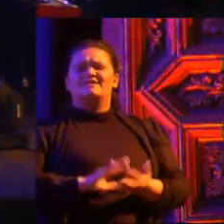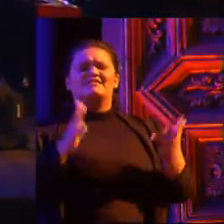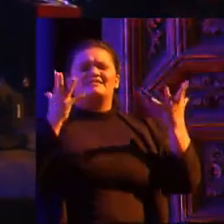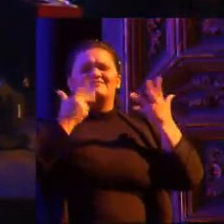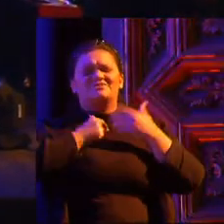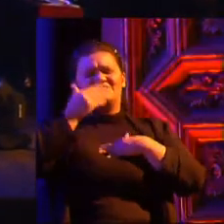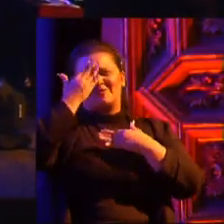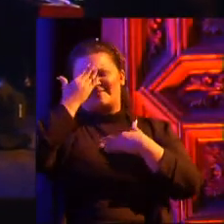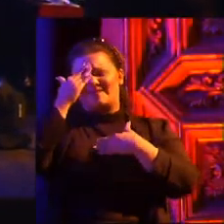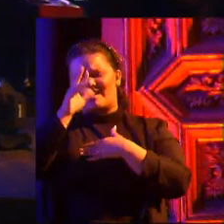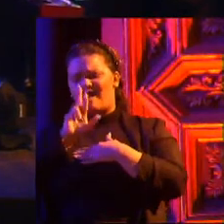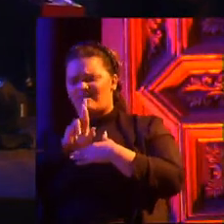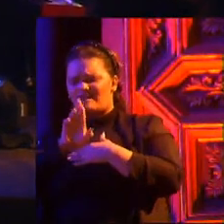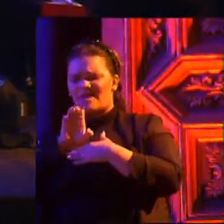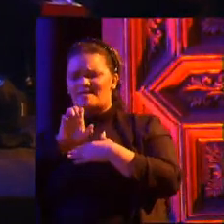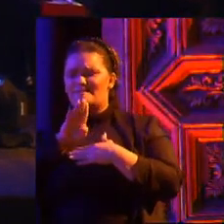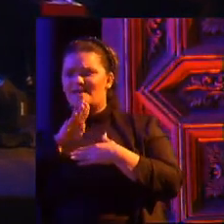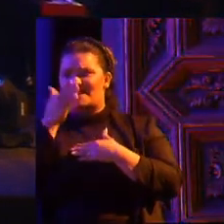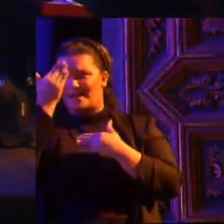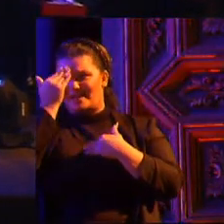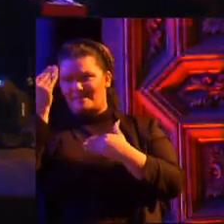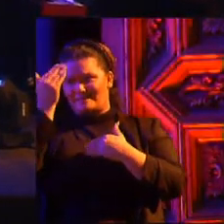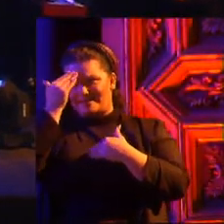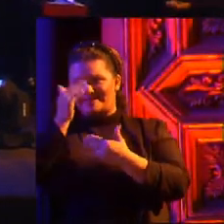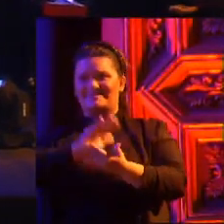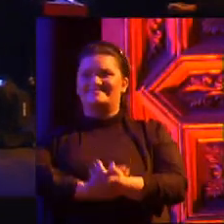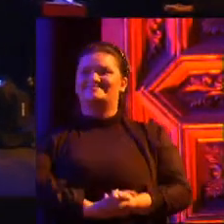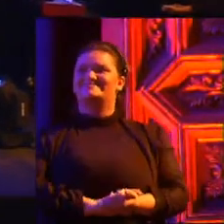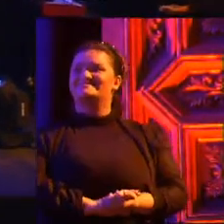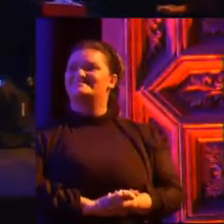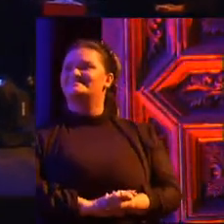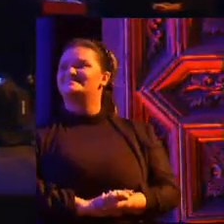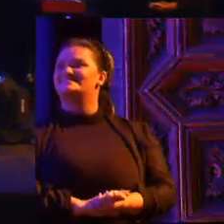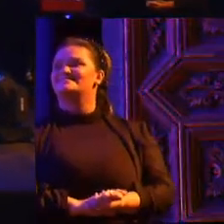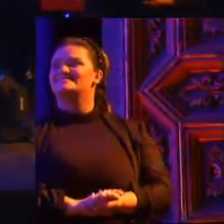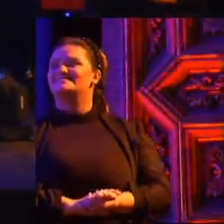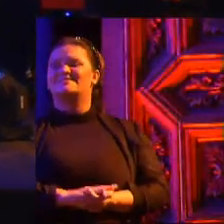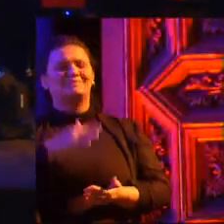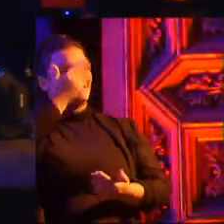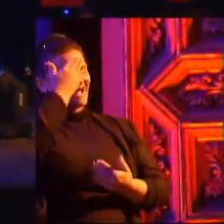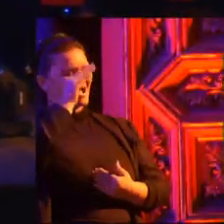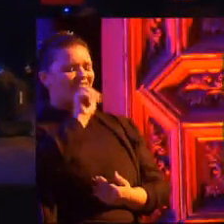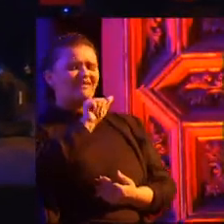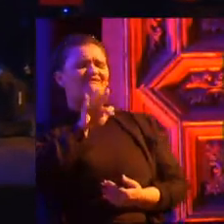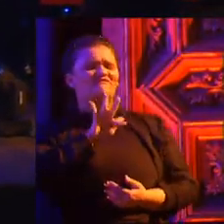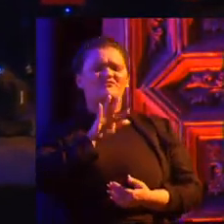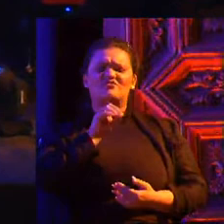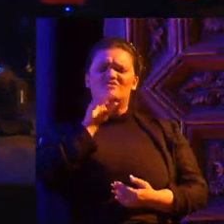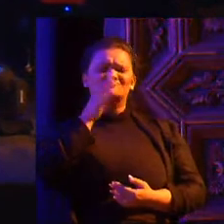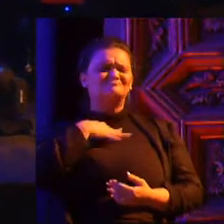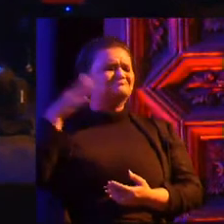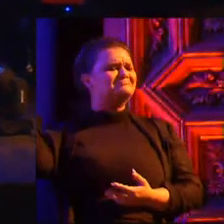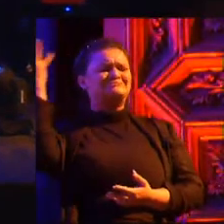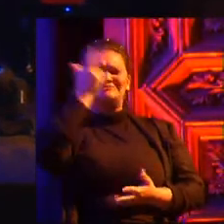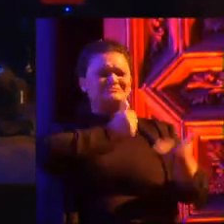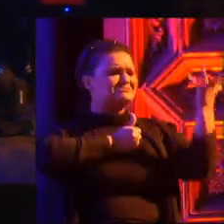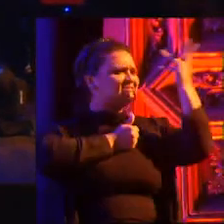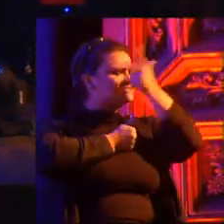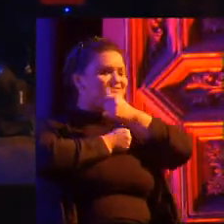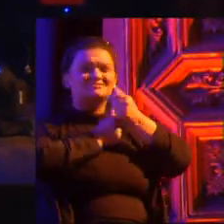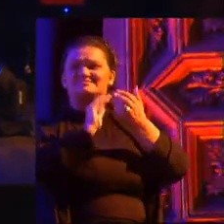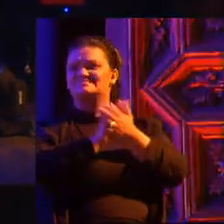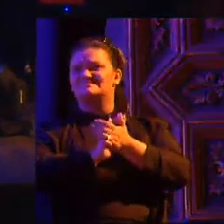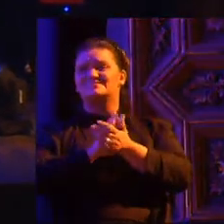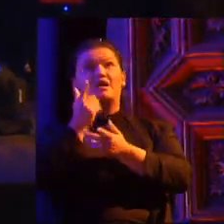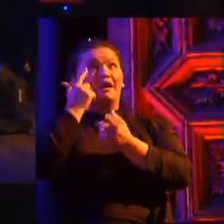Obrigada, Rebeca. Obrigada, Afonso Capoeira. Obrigada, Rebeca. Obrigada, Afonso. Foi lindo, lindo. Caiu um